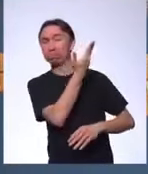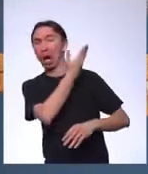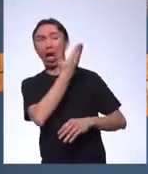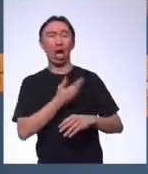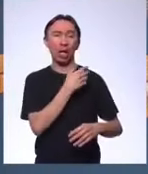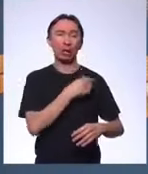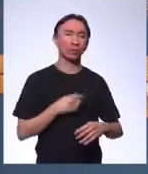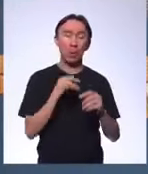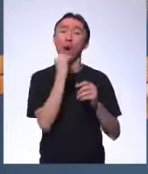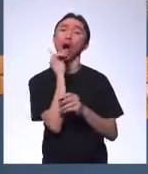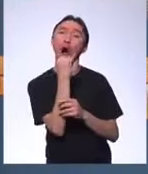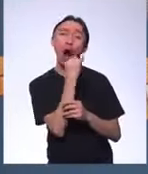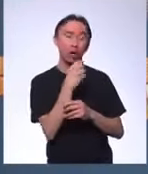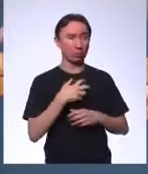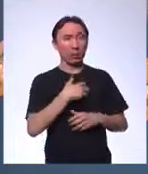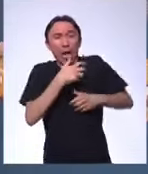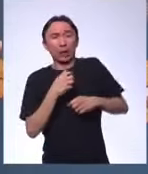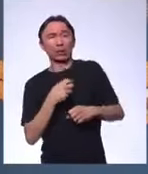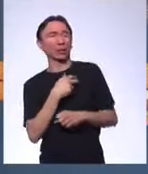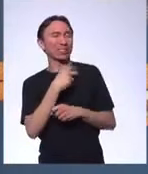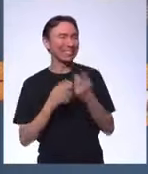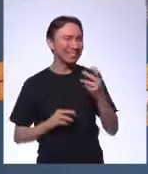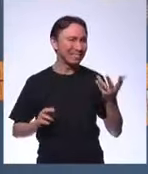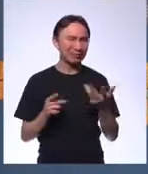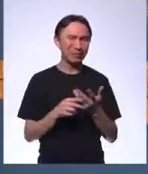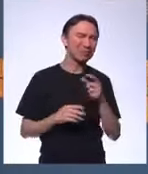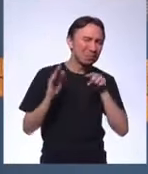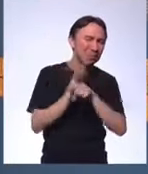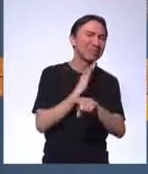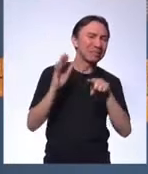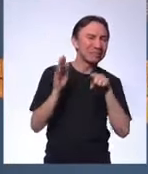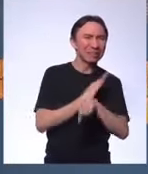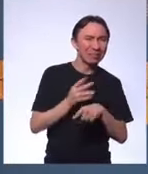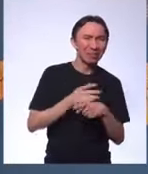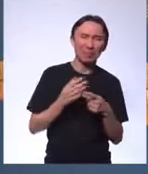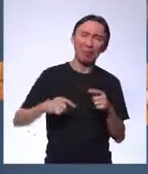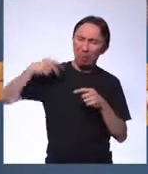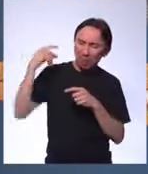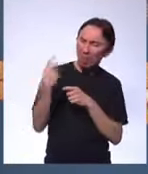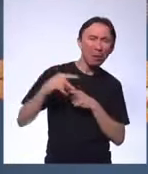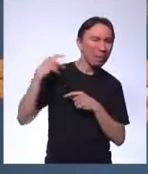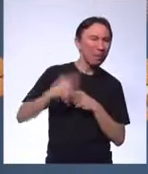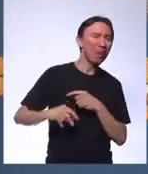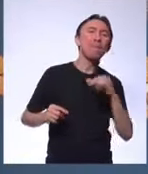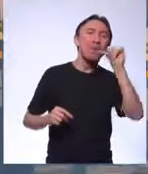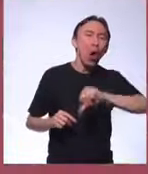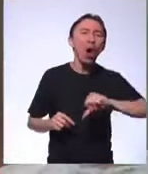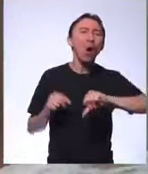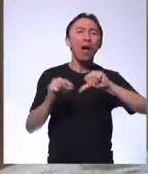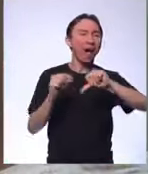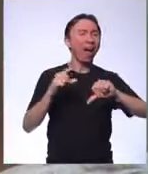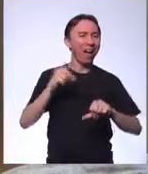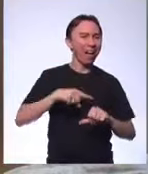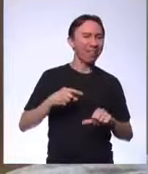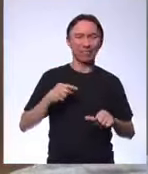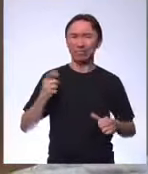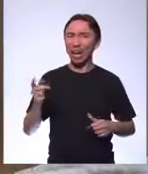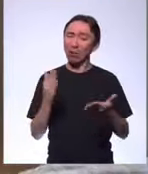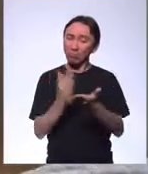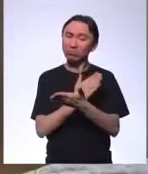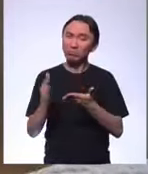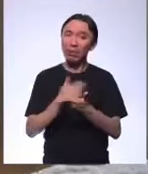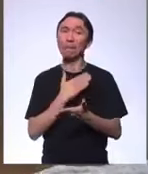torturas físicas. Quando você pergunta qual é a pior tortura, é claro que a pior tortura é a tortura física. Teve gente que não resistiu e morreu. Aqui teve um que morreu na